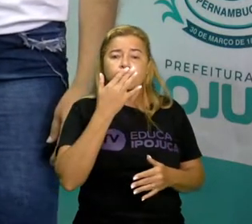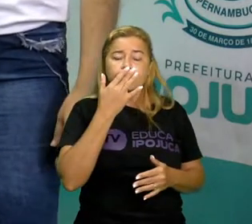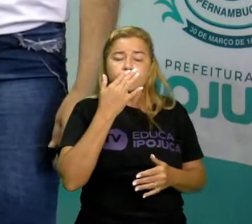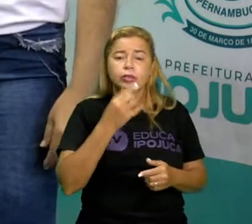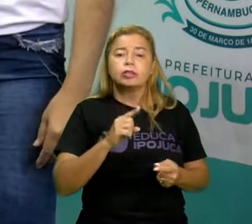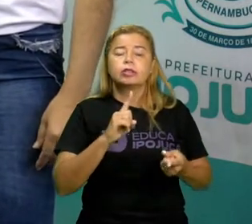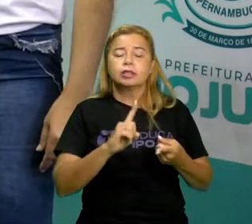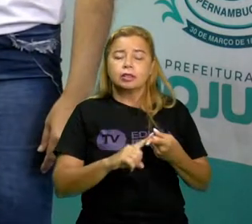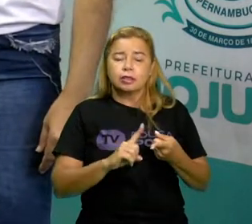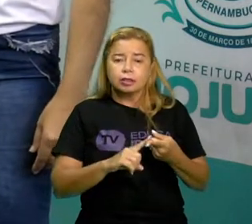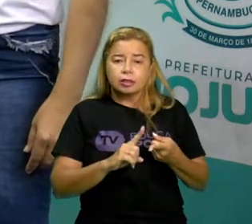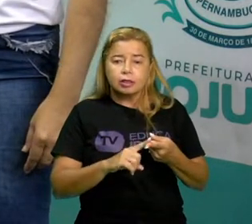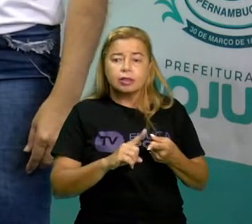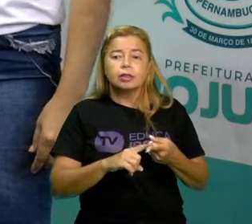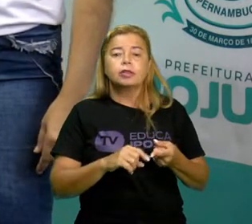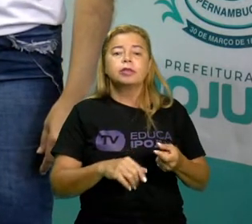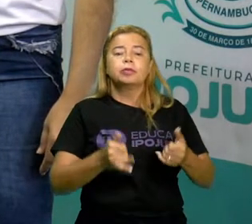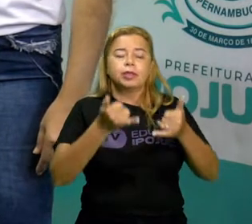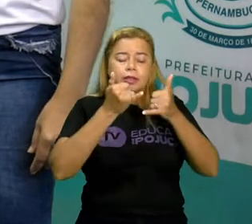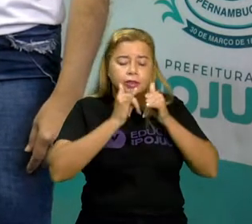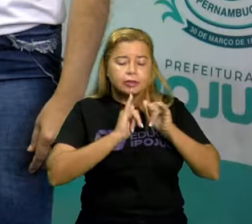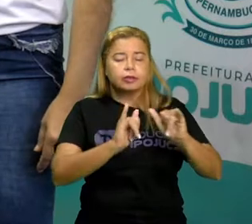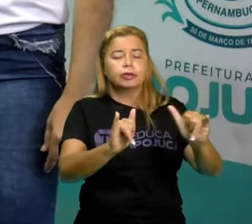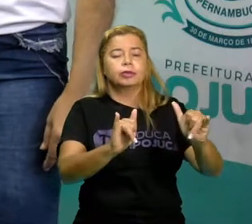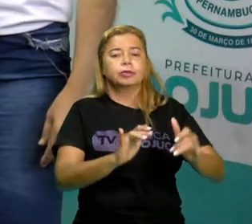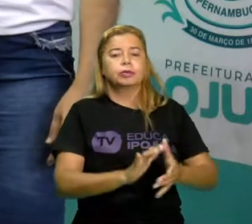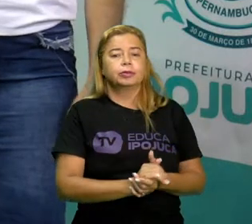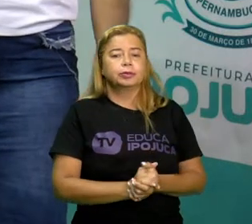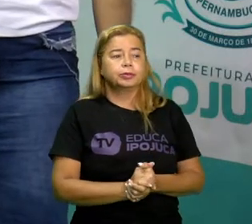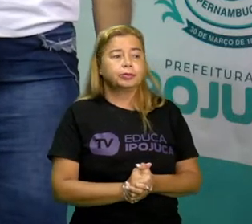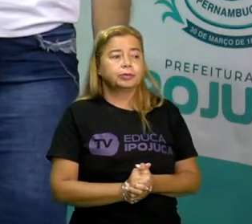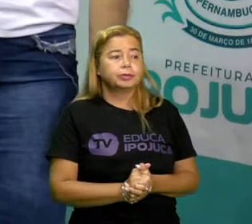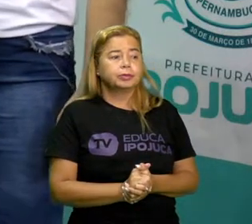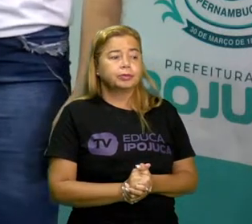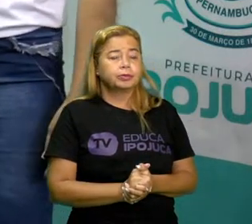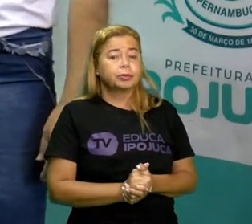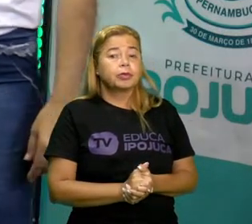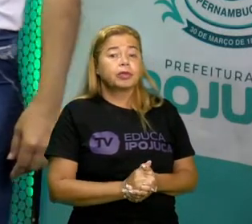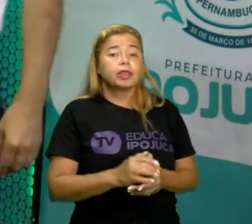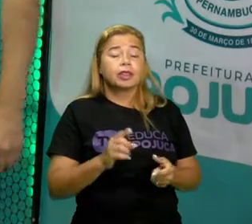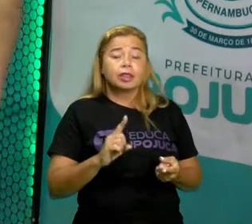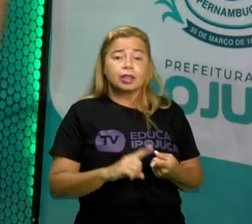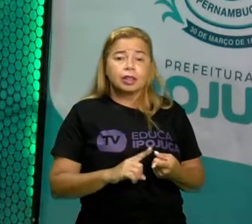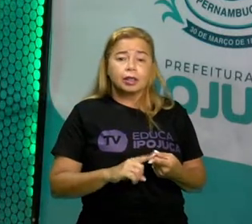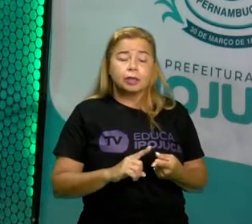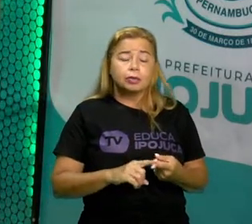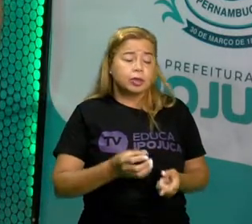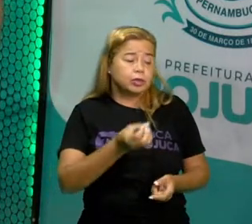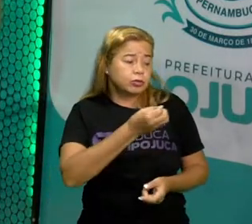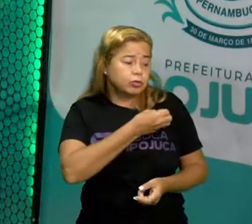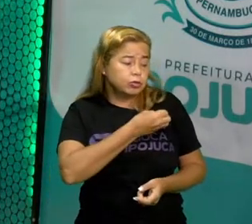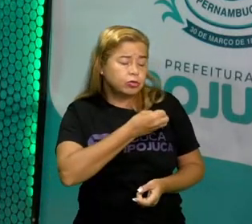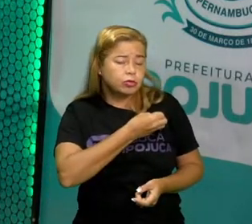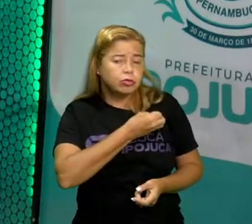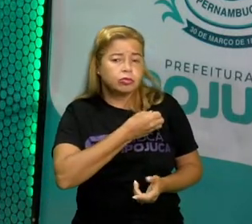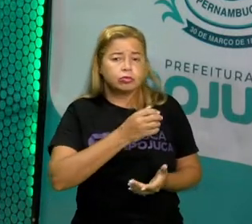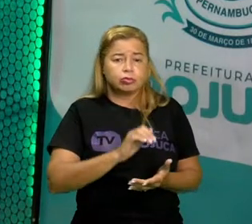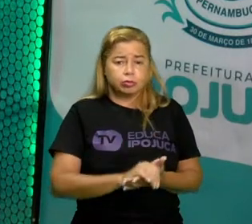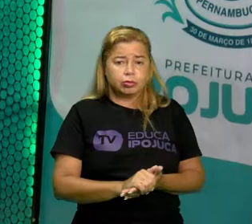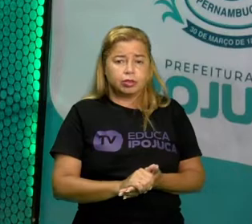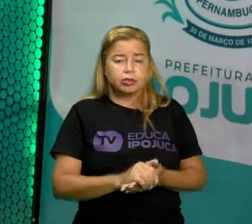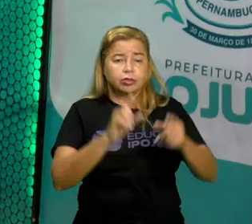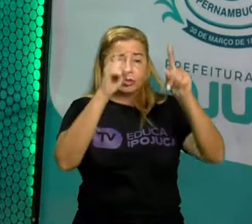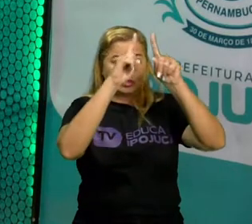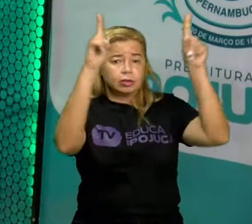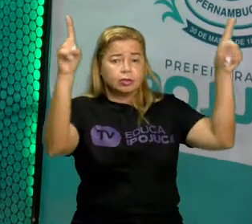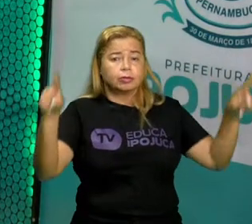ideias. Não isso, crianças? E como eu falei antes, os números também. Temos aqui essa